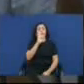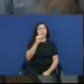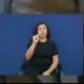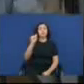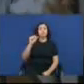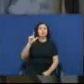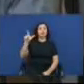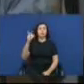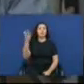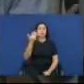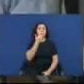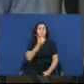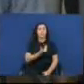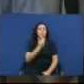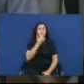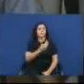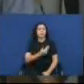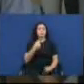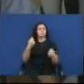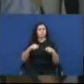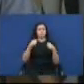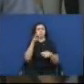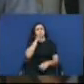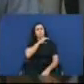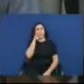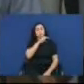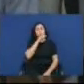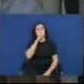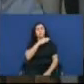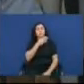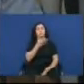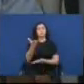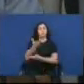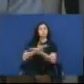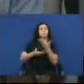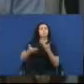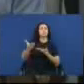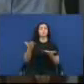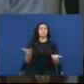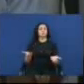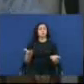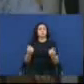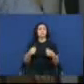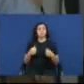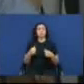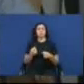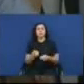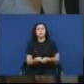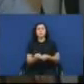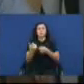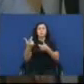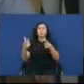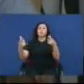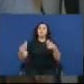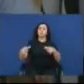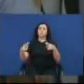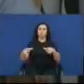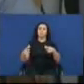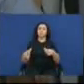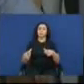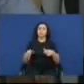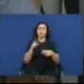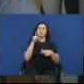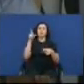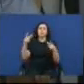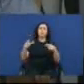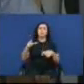lá solicitando, carente desta transferência de recurso, que seria feito por meio de uma doação de uma área